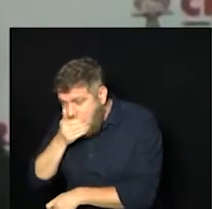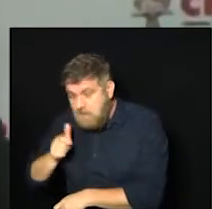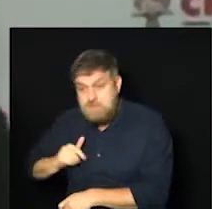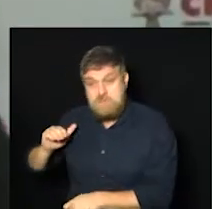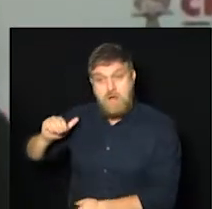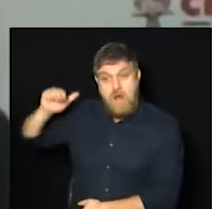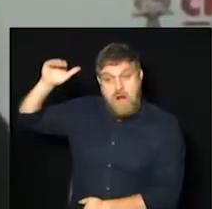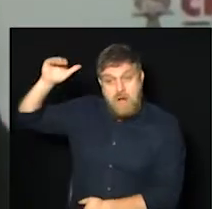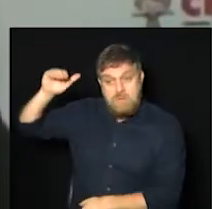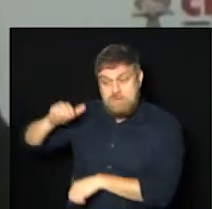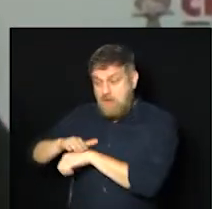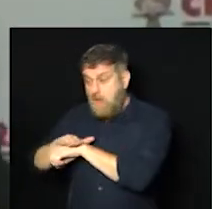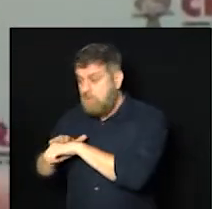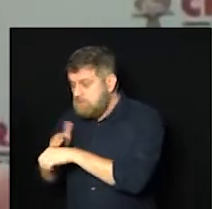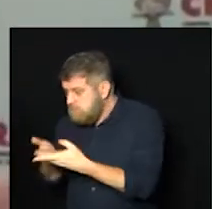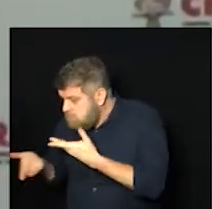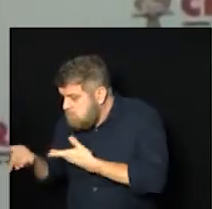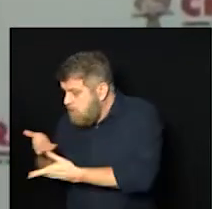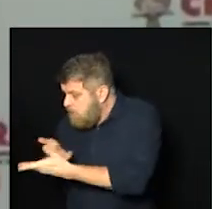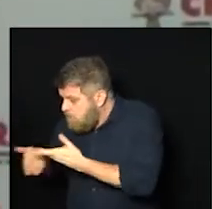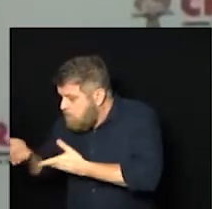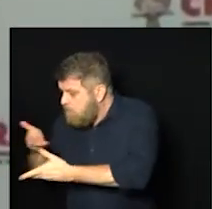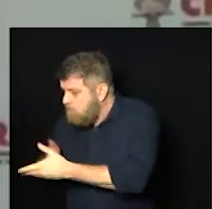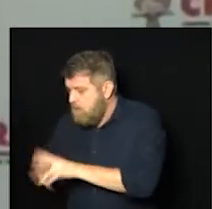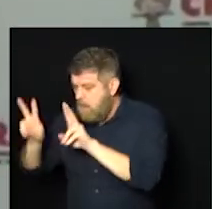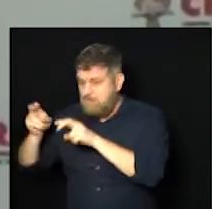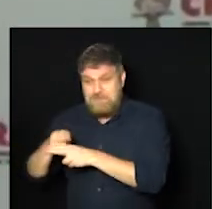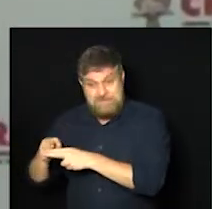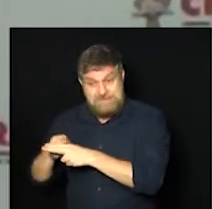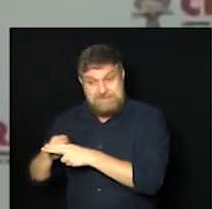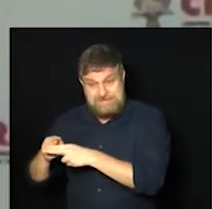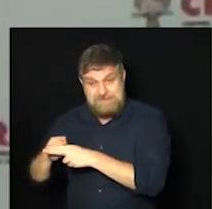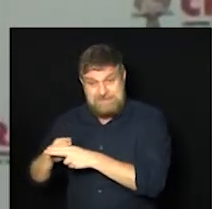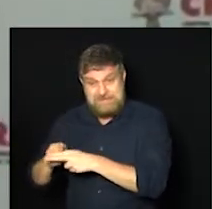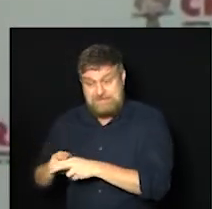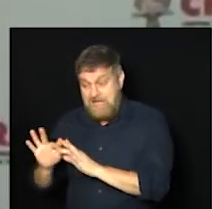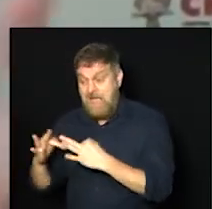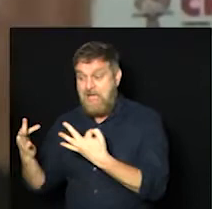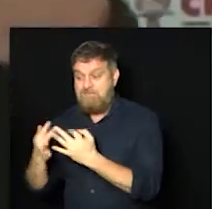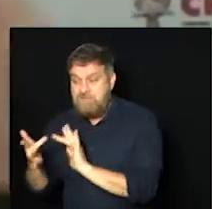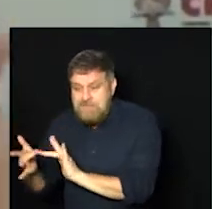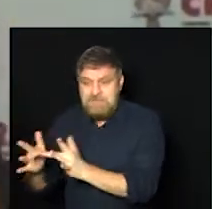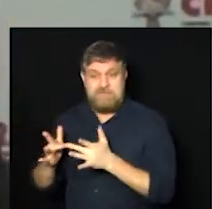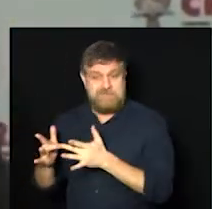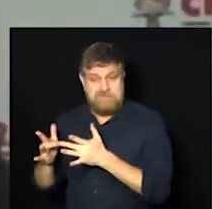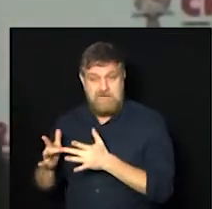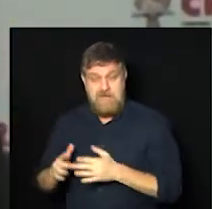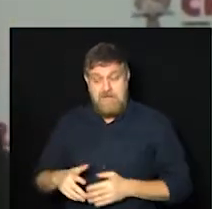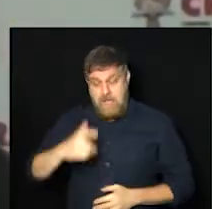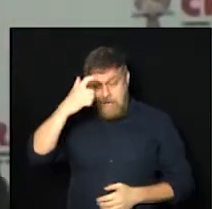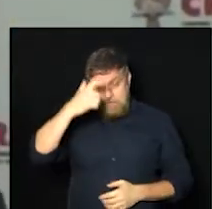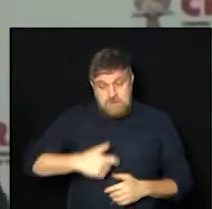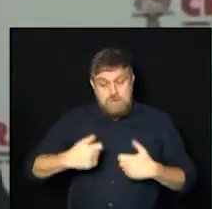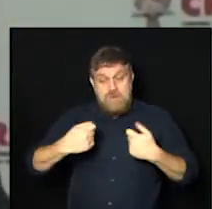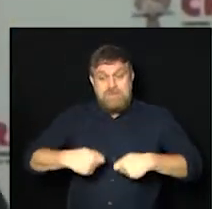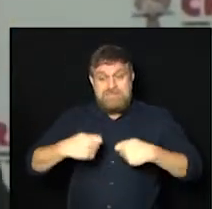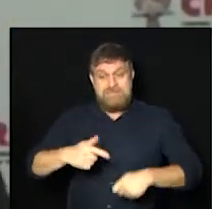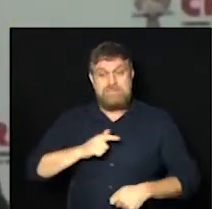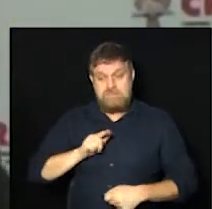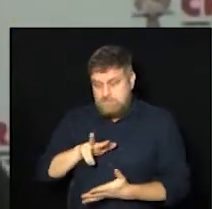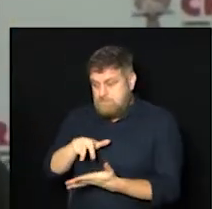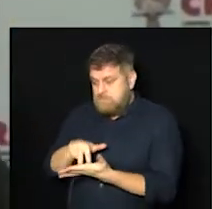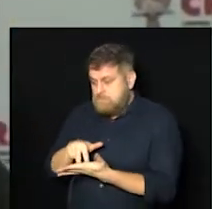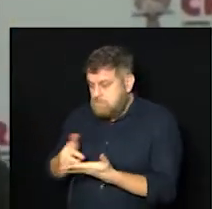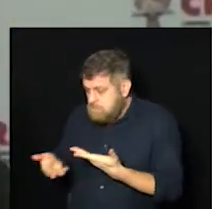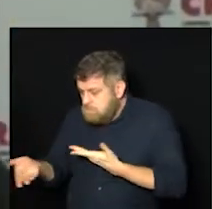aberto a dialogar sobre esse tema, sexualidade, violência e relações familiares. Você tem que estar disposto a isso, porque aí você consegue,